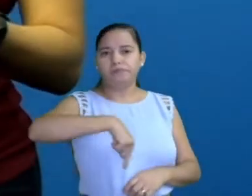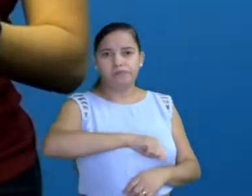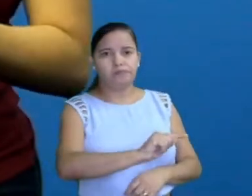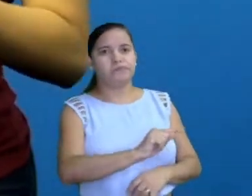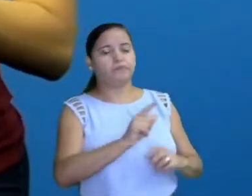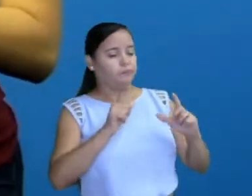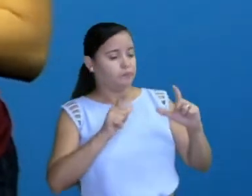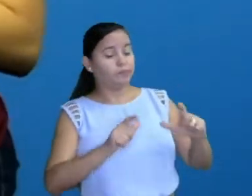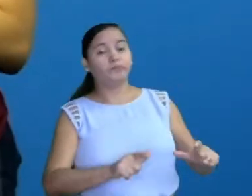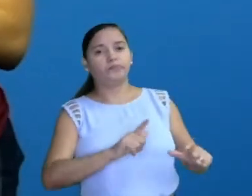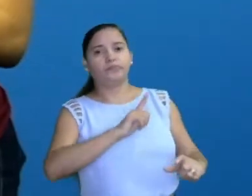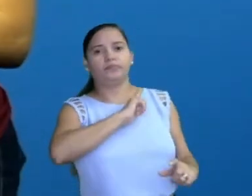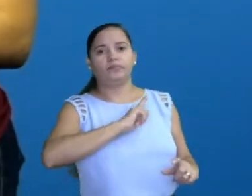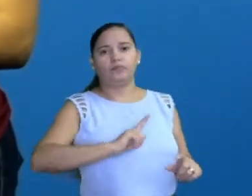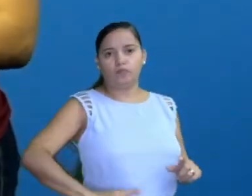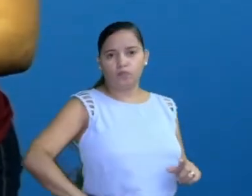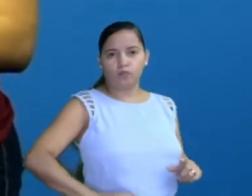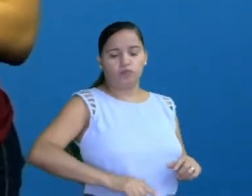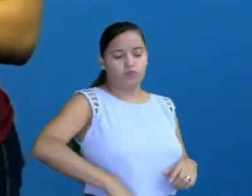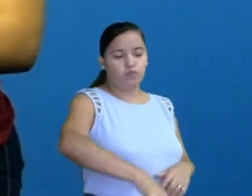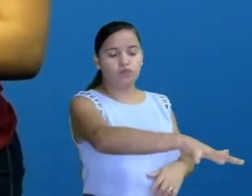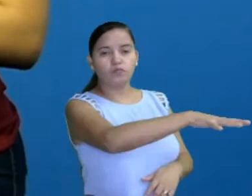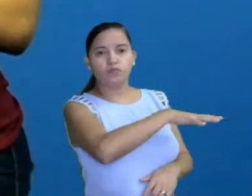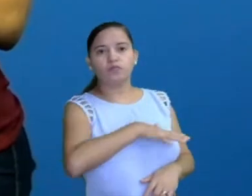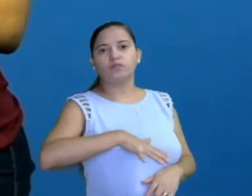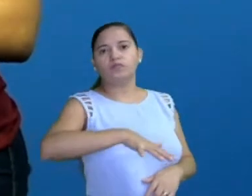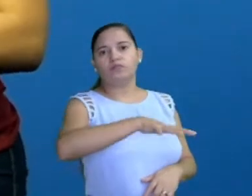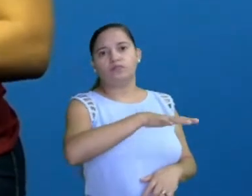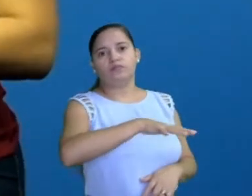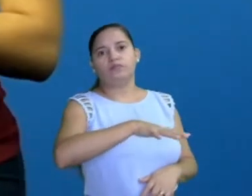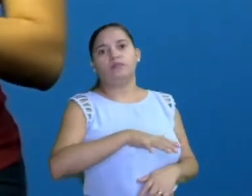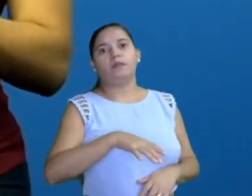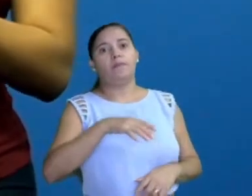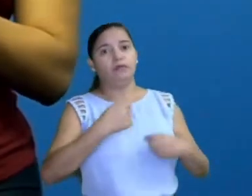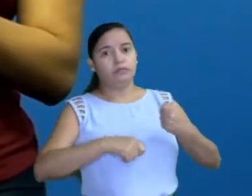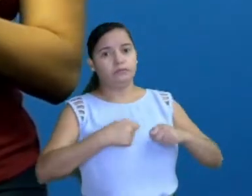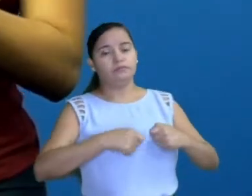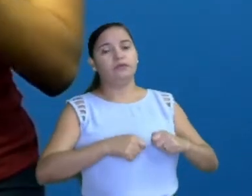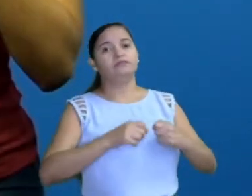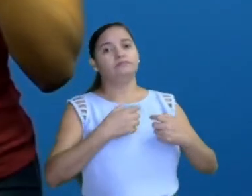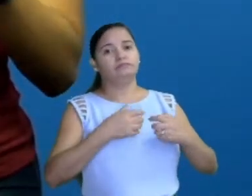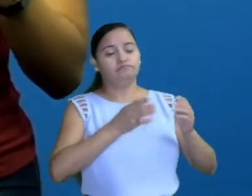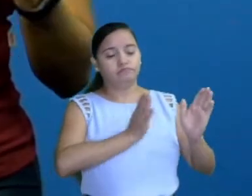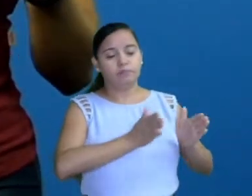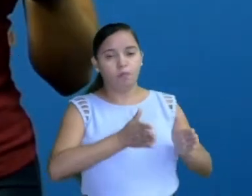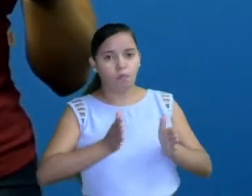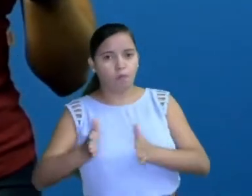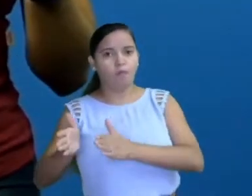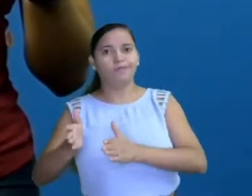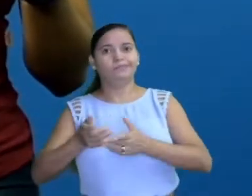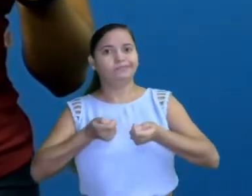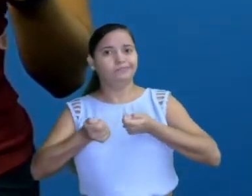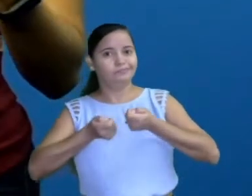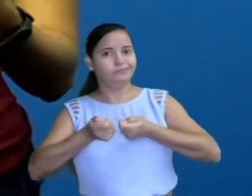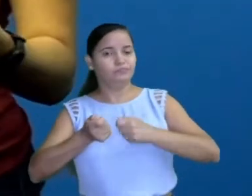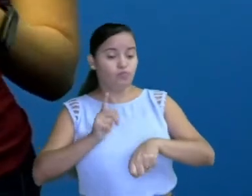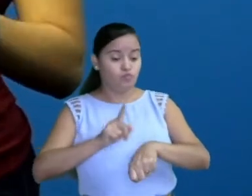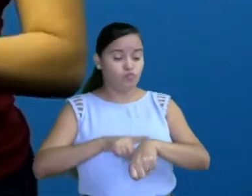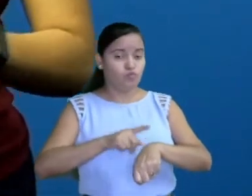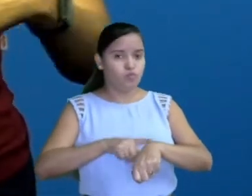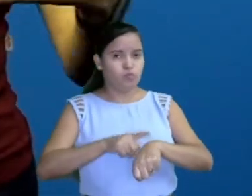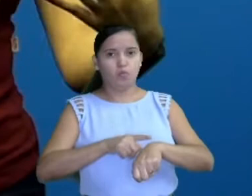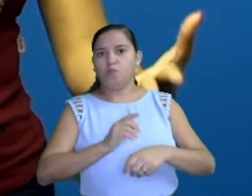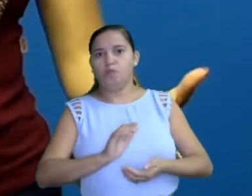você quiser. Porém, tem espaços públicos que precisam de uma certa ordem, que precisam de um certo controle de horários também.